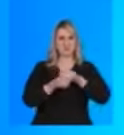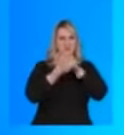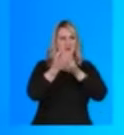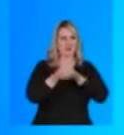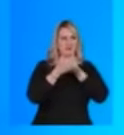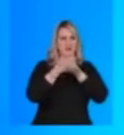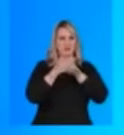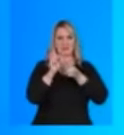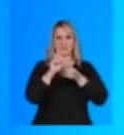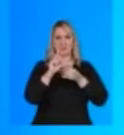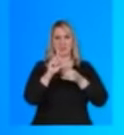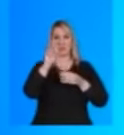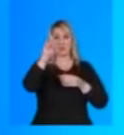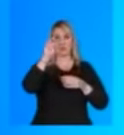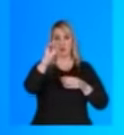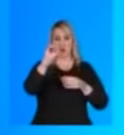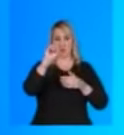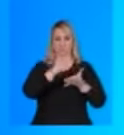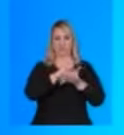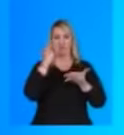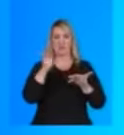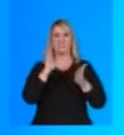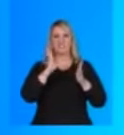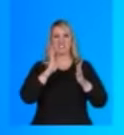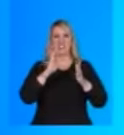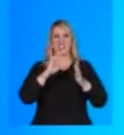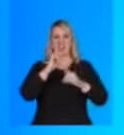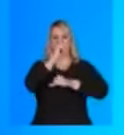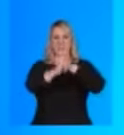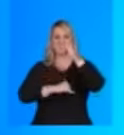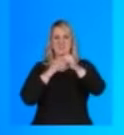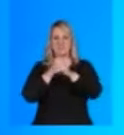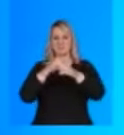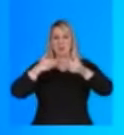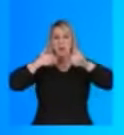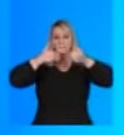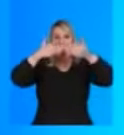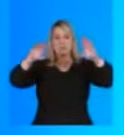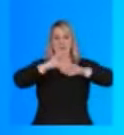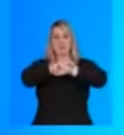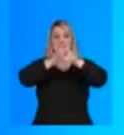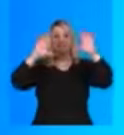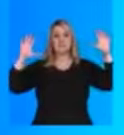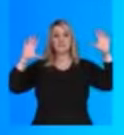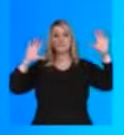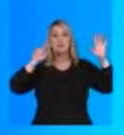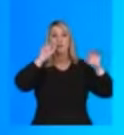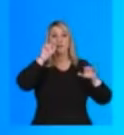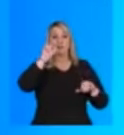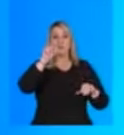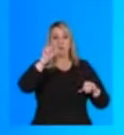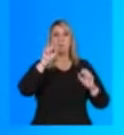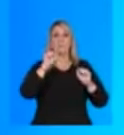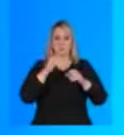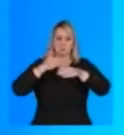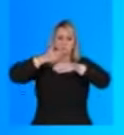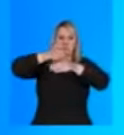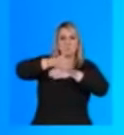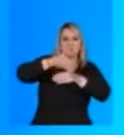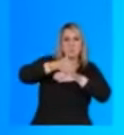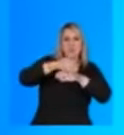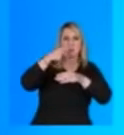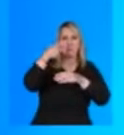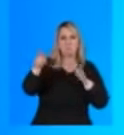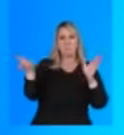todos não vão estar no diaro oficial vão tá na internet numa plataforma aberta transparente para que você possa acessar